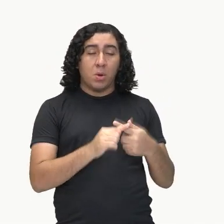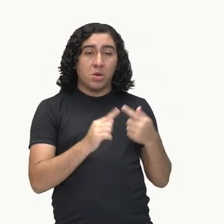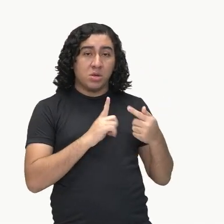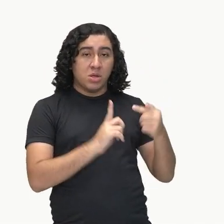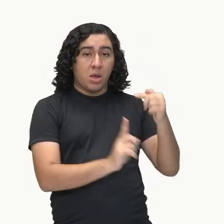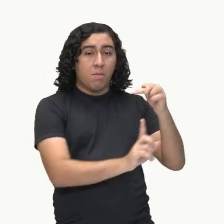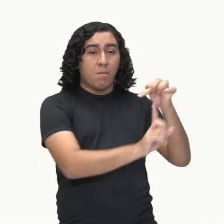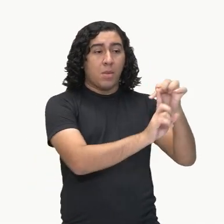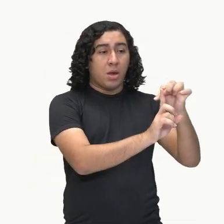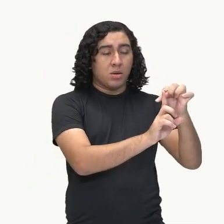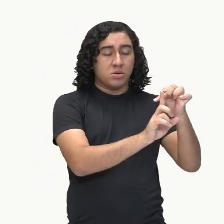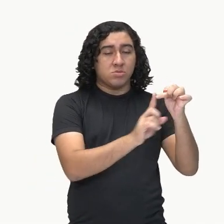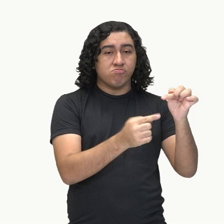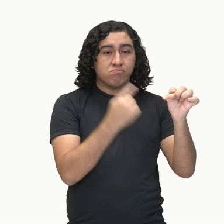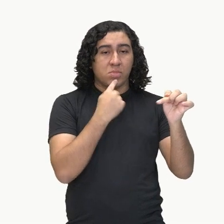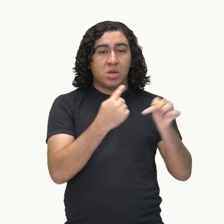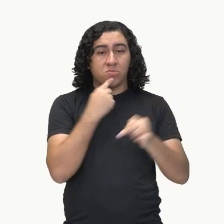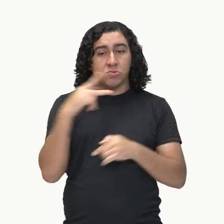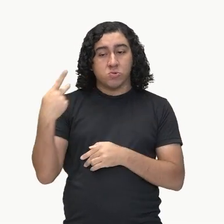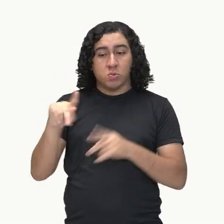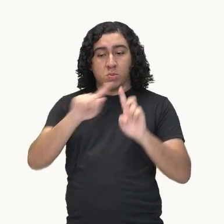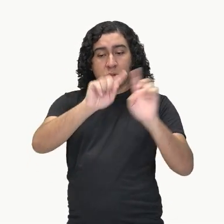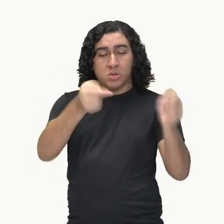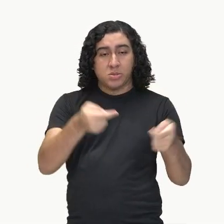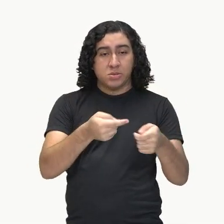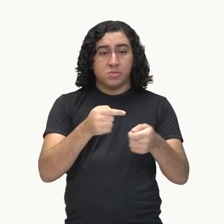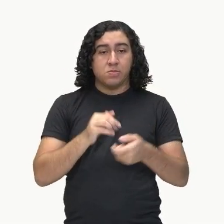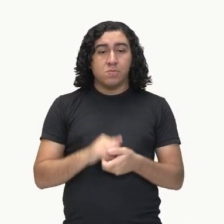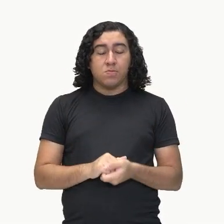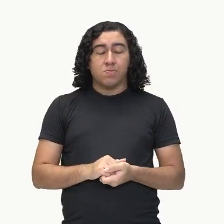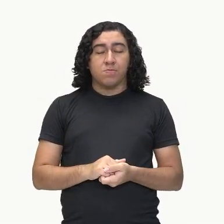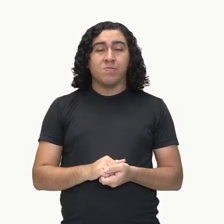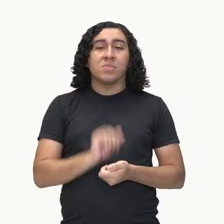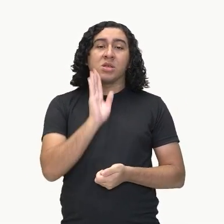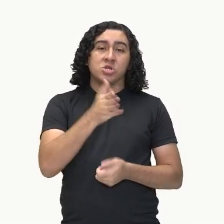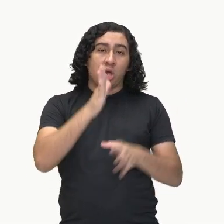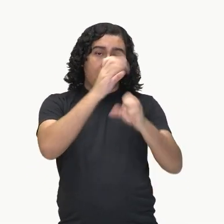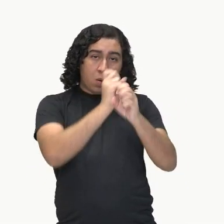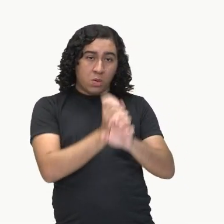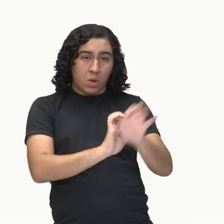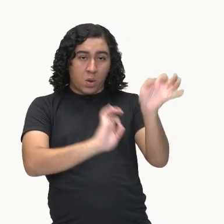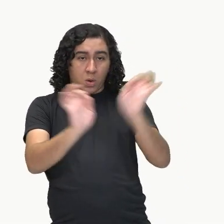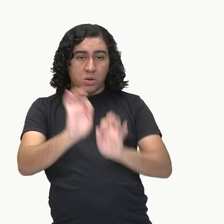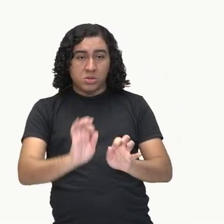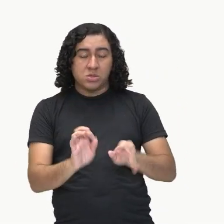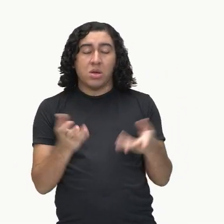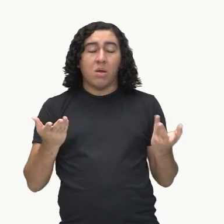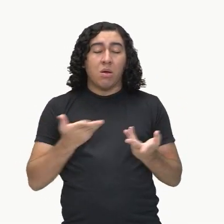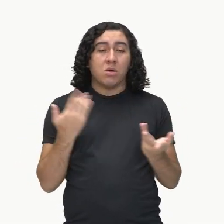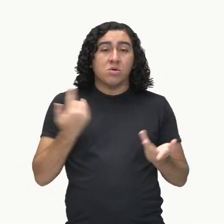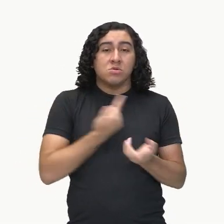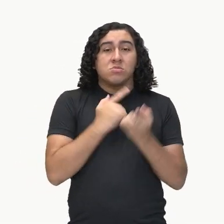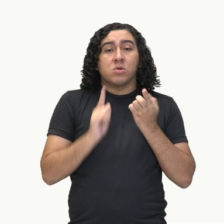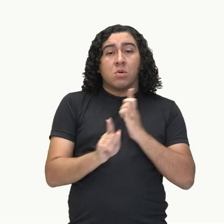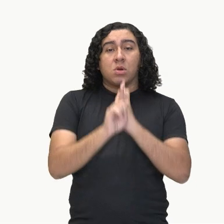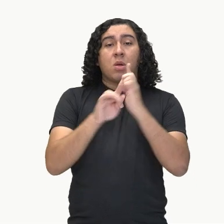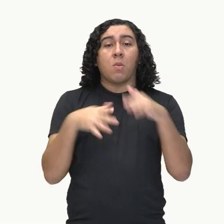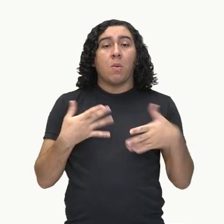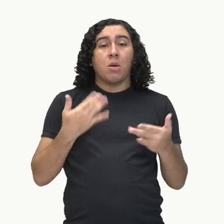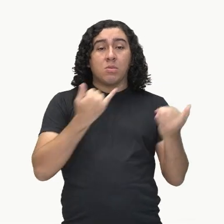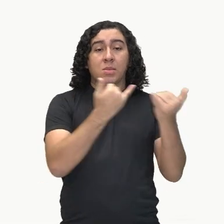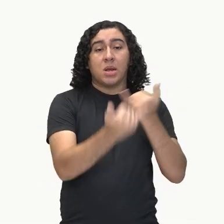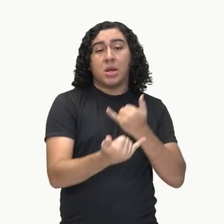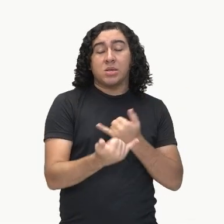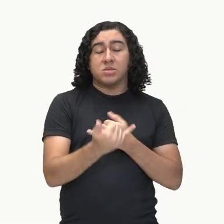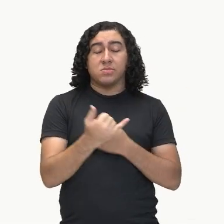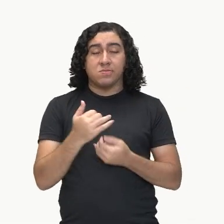mais estava ali à frente dos parênteses. Já fizemos isso, agora nós vamos identificar os termos